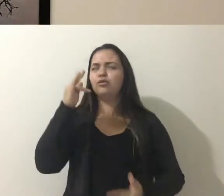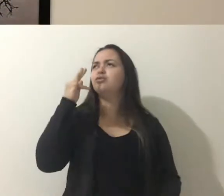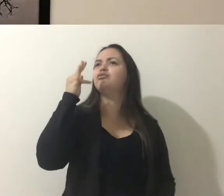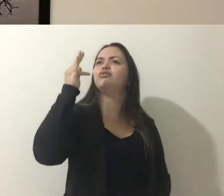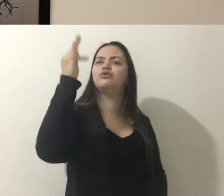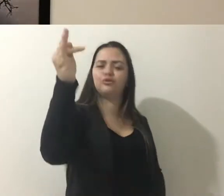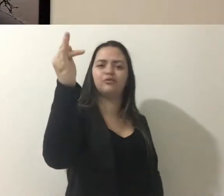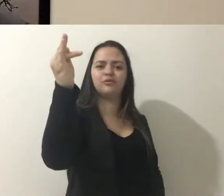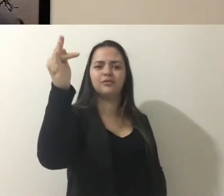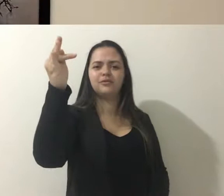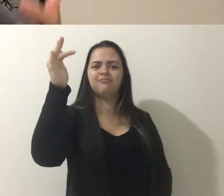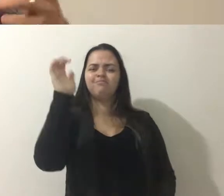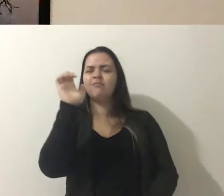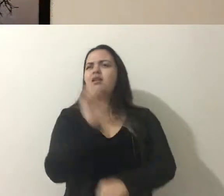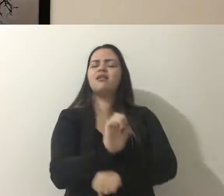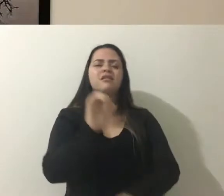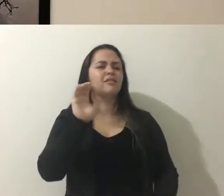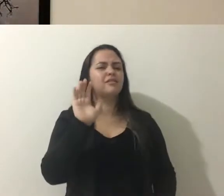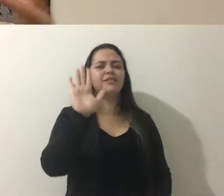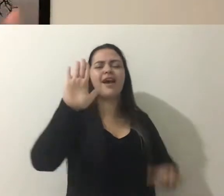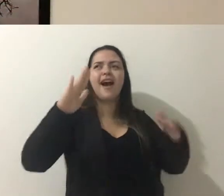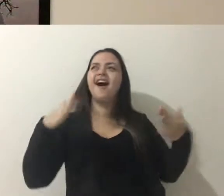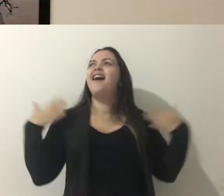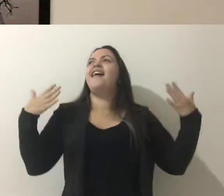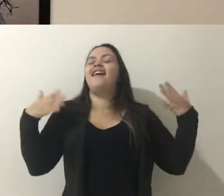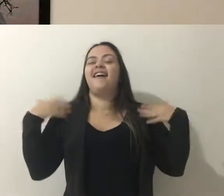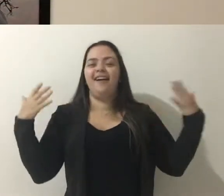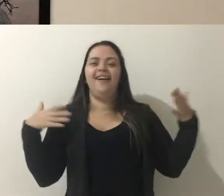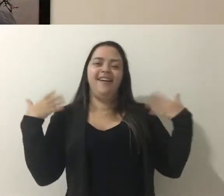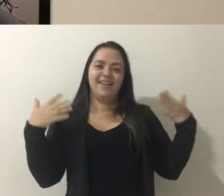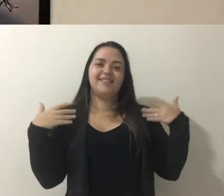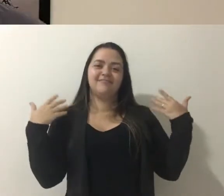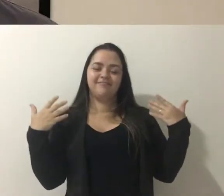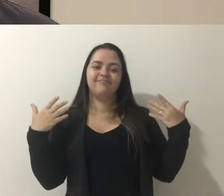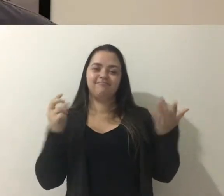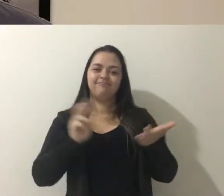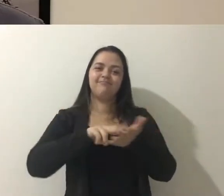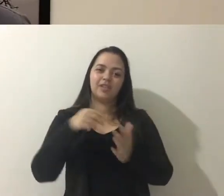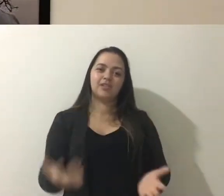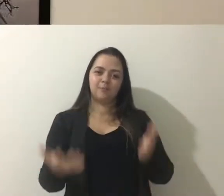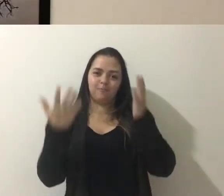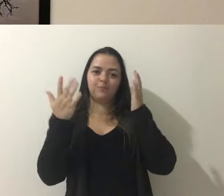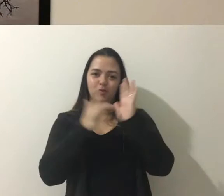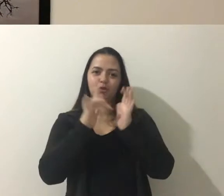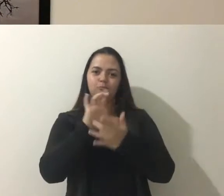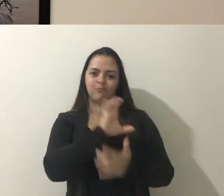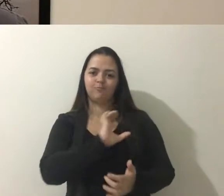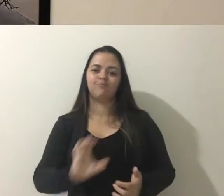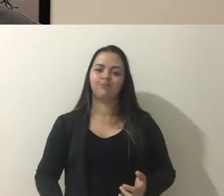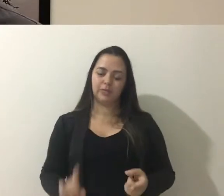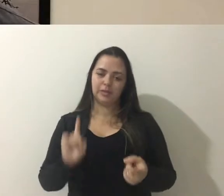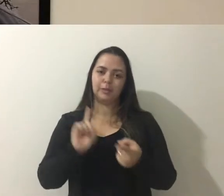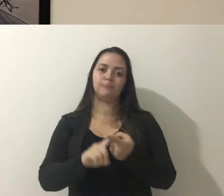amanhã, podemos ter esperança, podemos nos alegrar. A ressurreição de Cristo